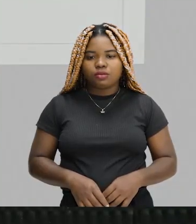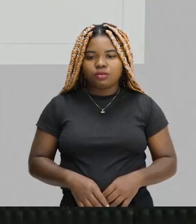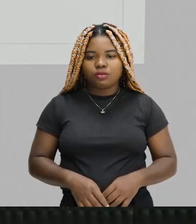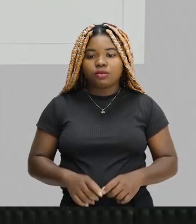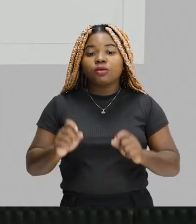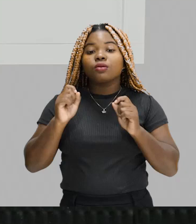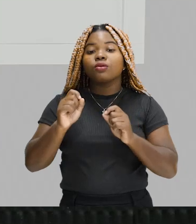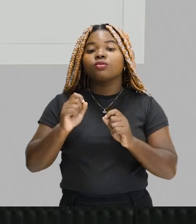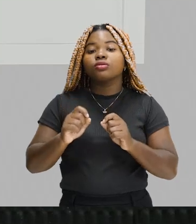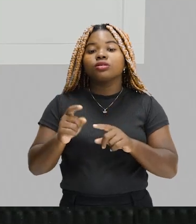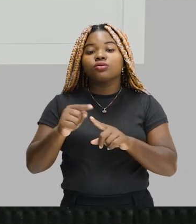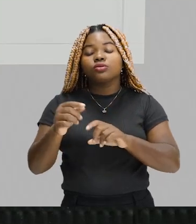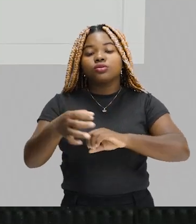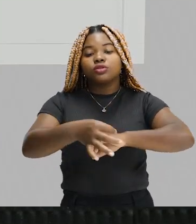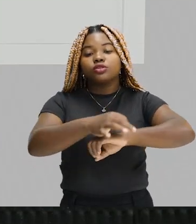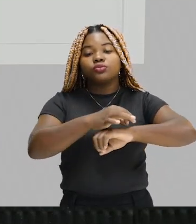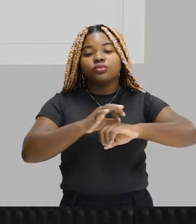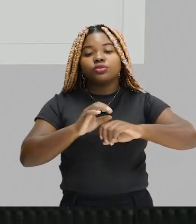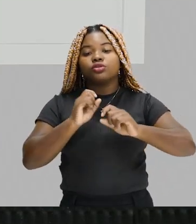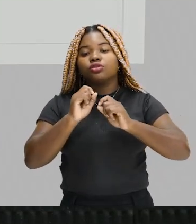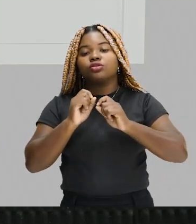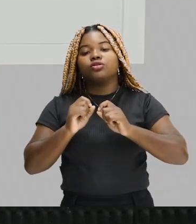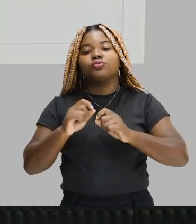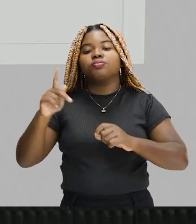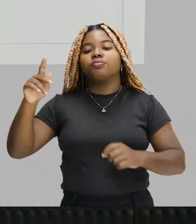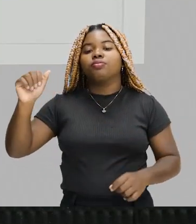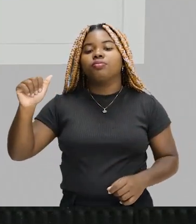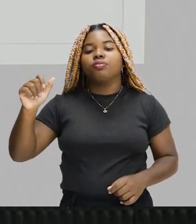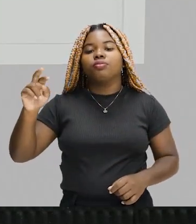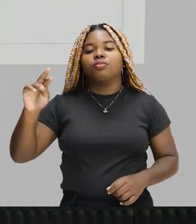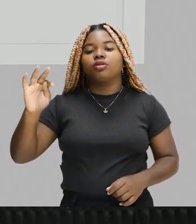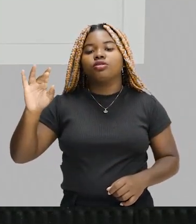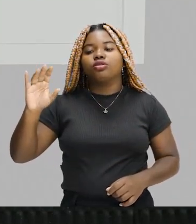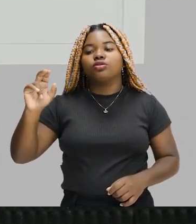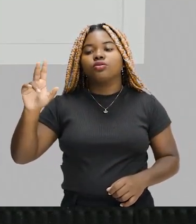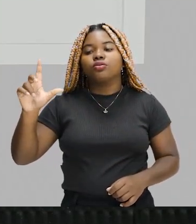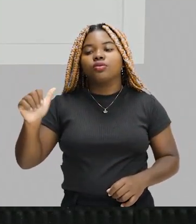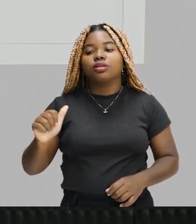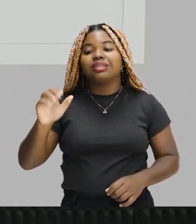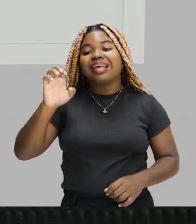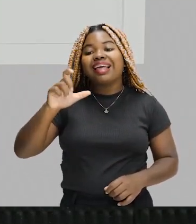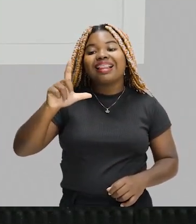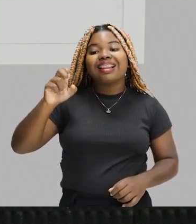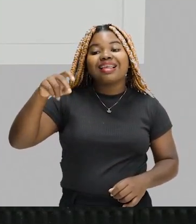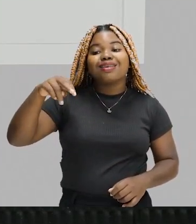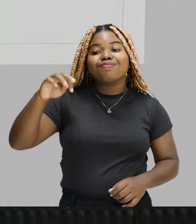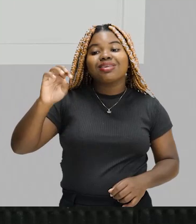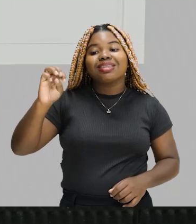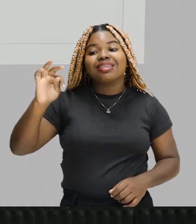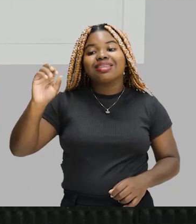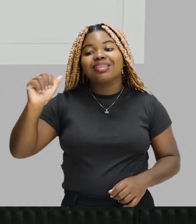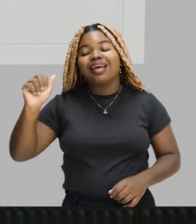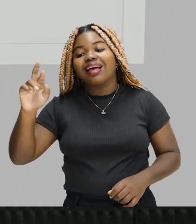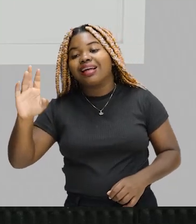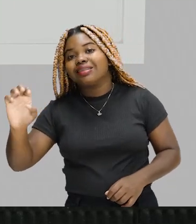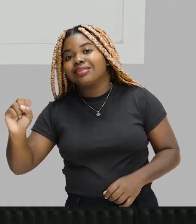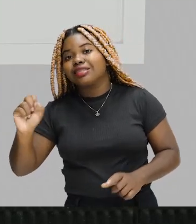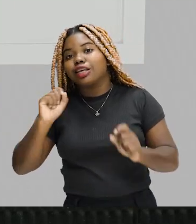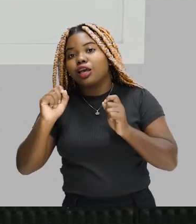são partículas elementares? O que vem a ser partículas elementares? Certo? Partículas elementares são aquelas partículas mais